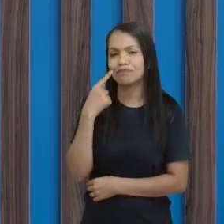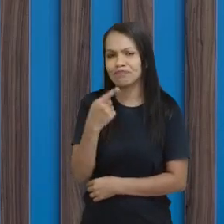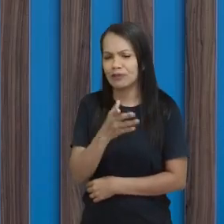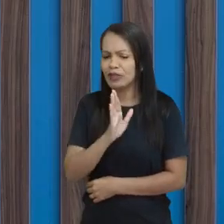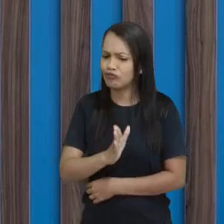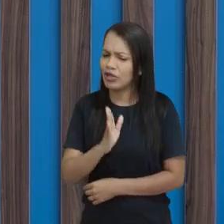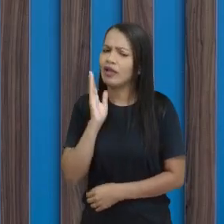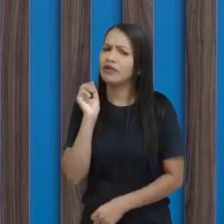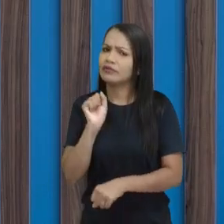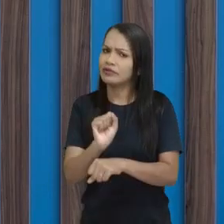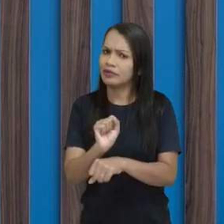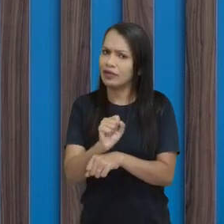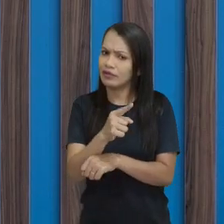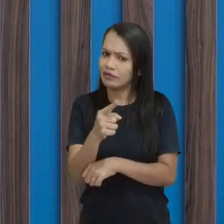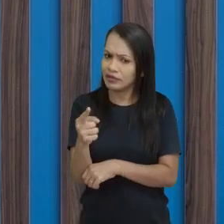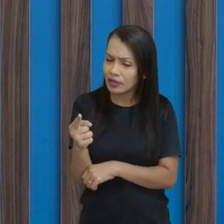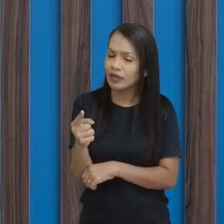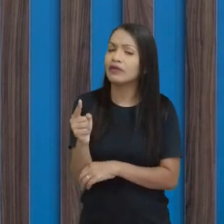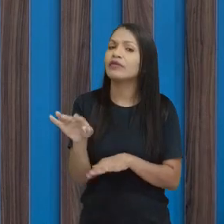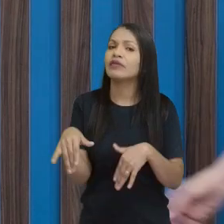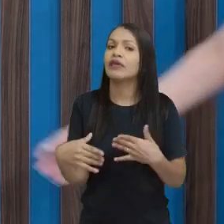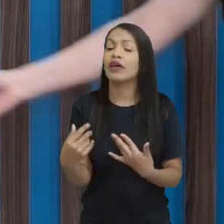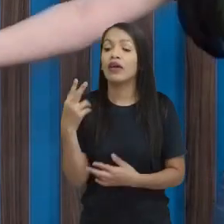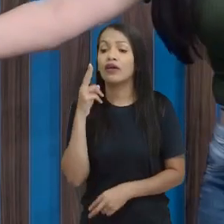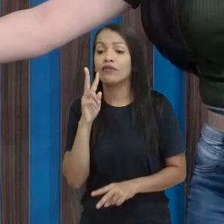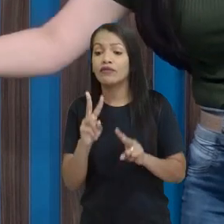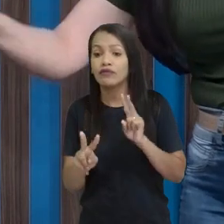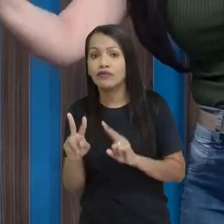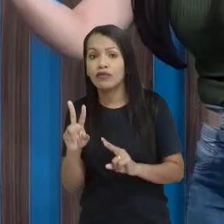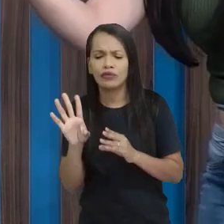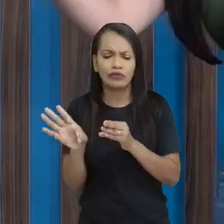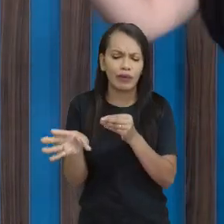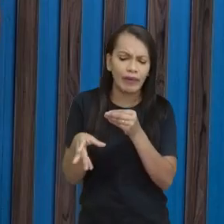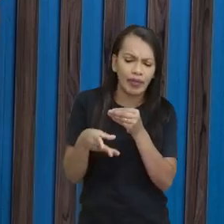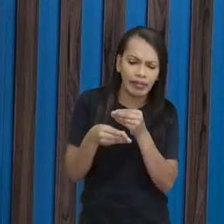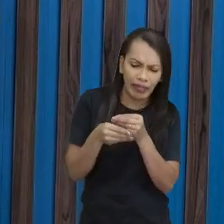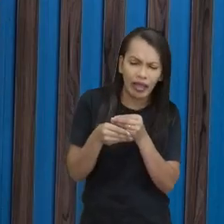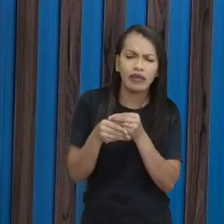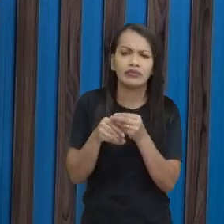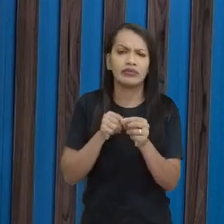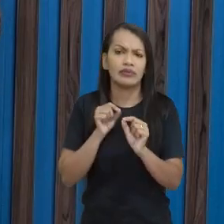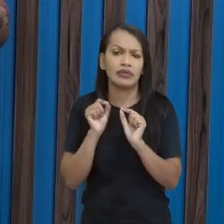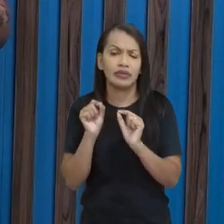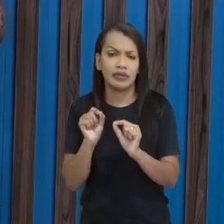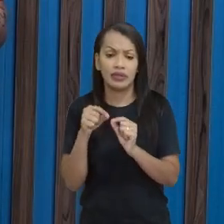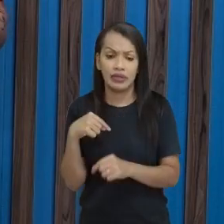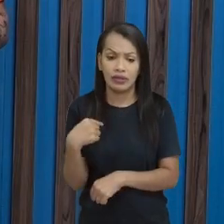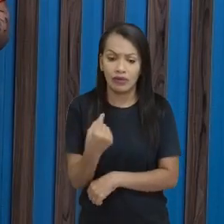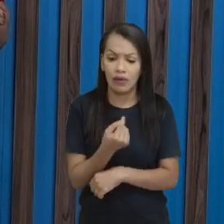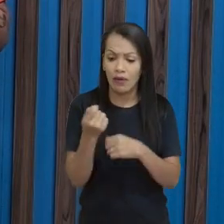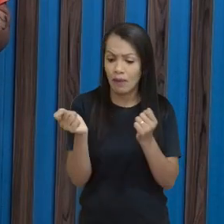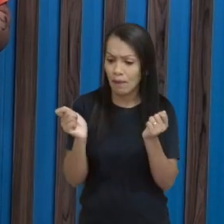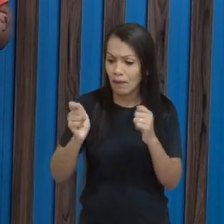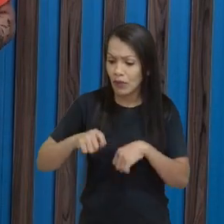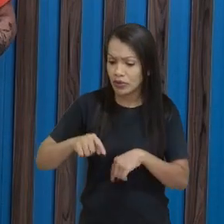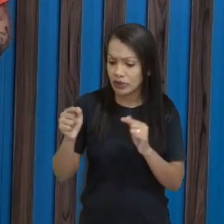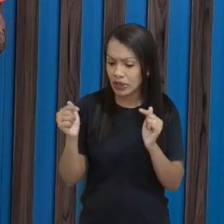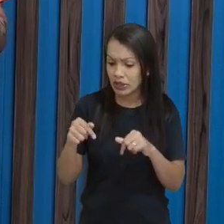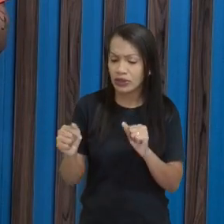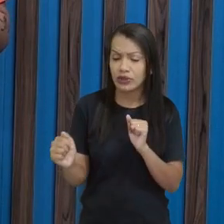para tirar as dúvidas de vocês, ver os comentários, para que a gente possa aqui